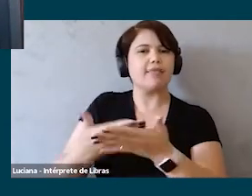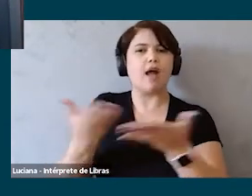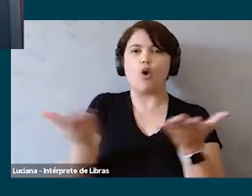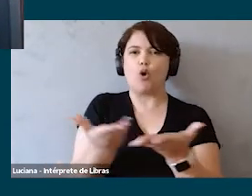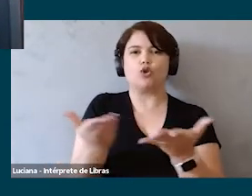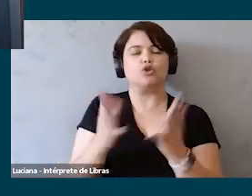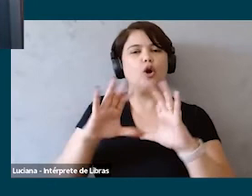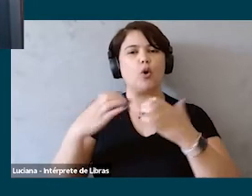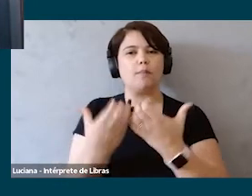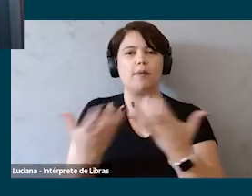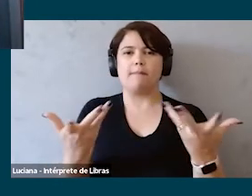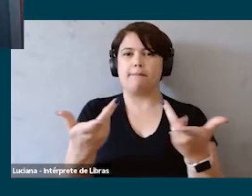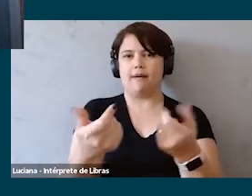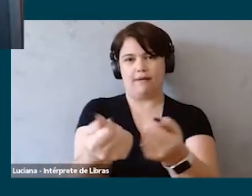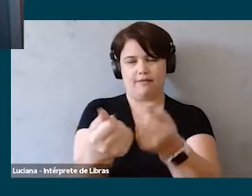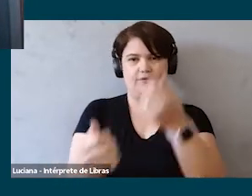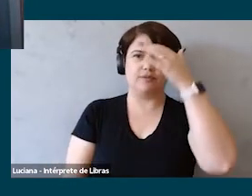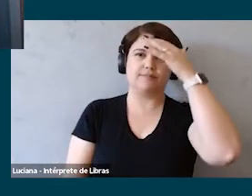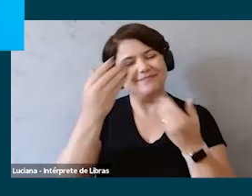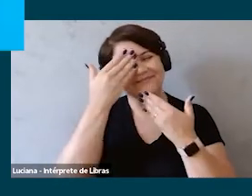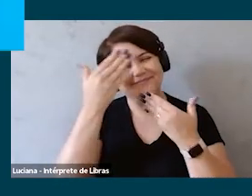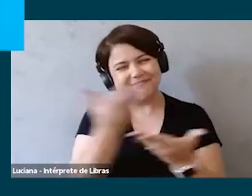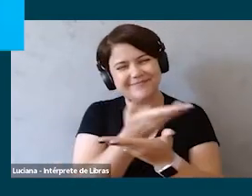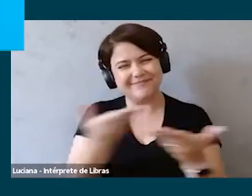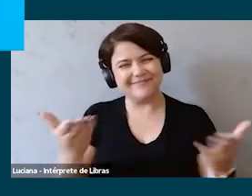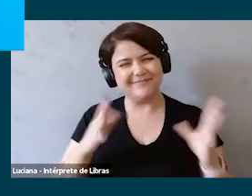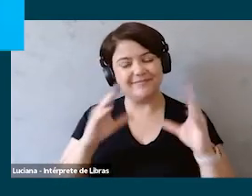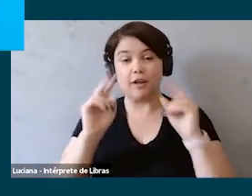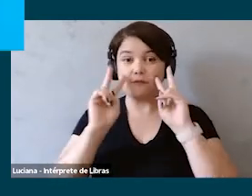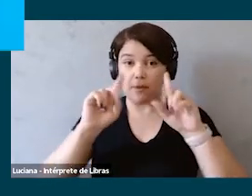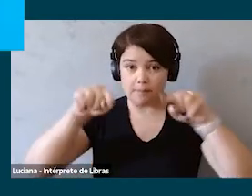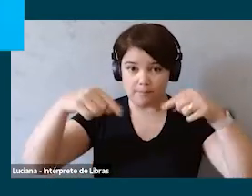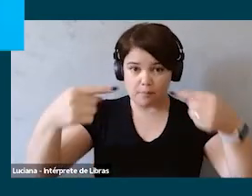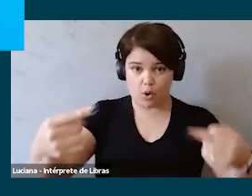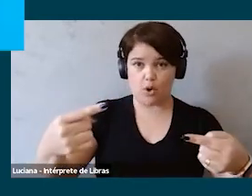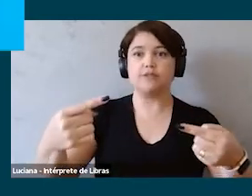se estabelecer, estão lá até hoje, numa comunidade maravilhosa. É isso. Muito